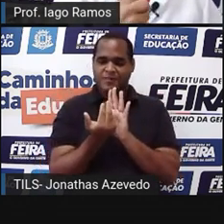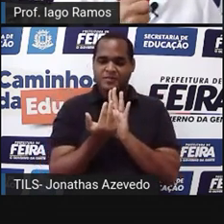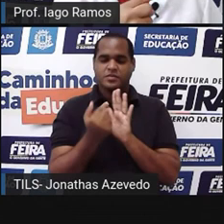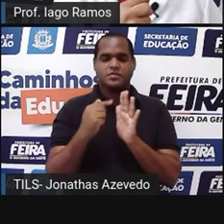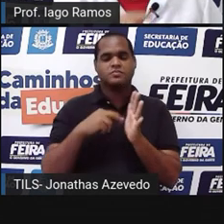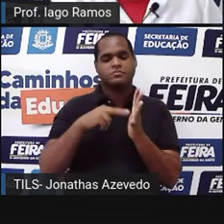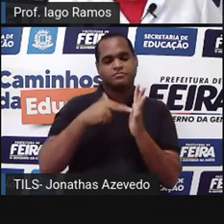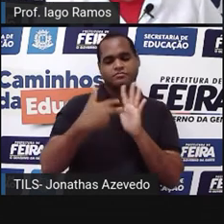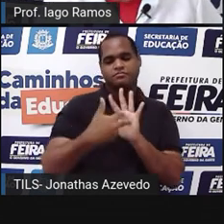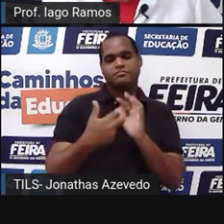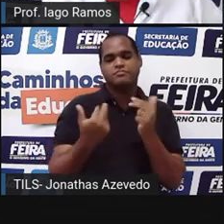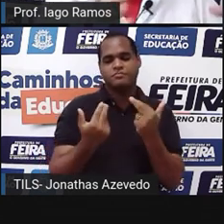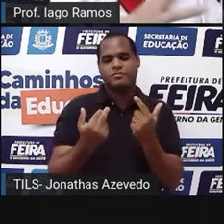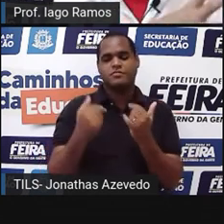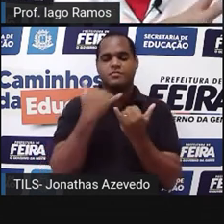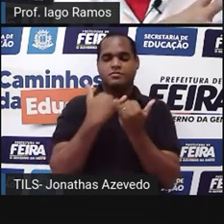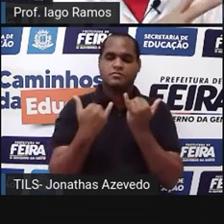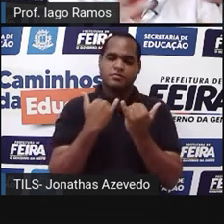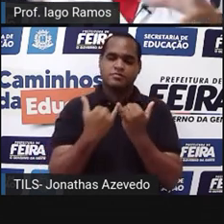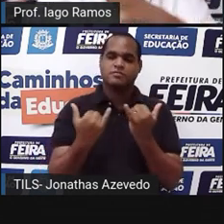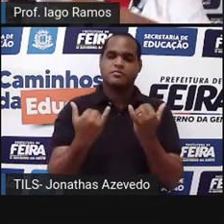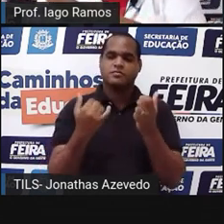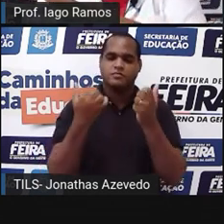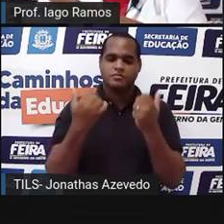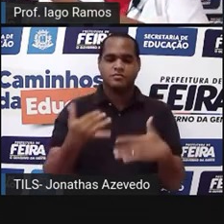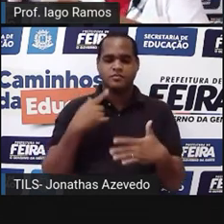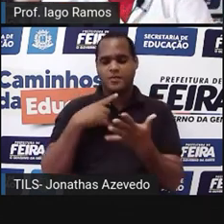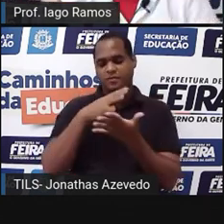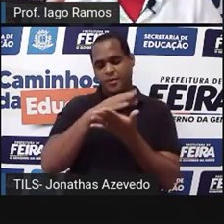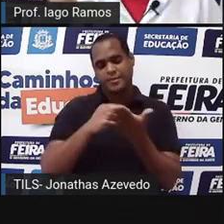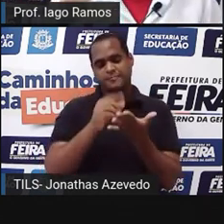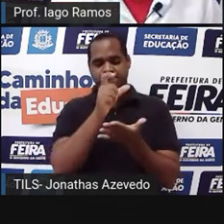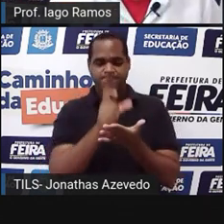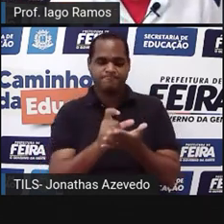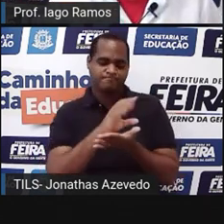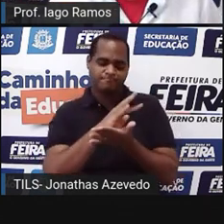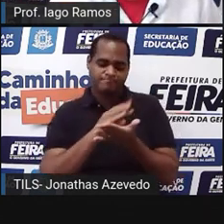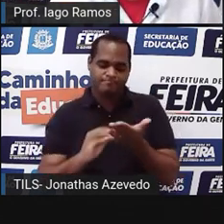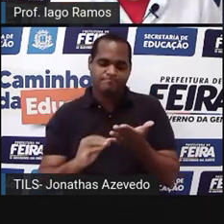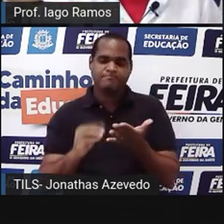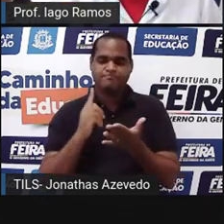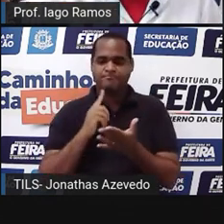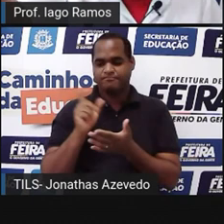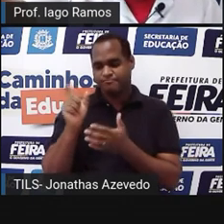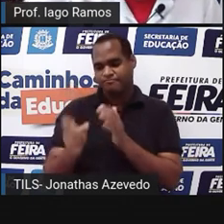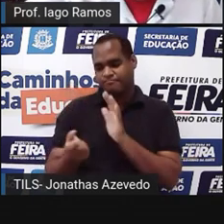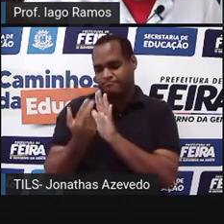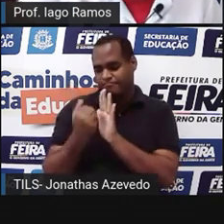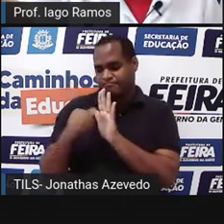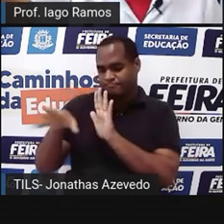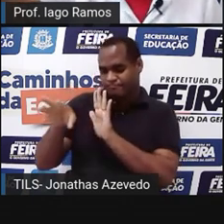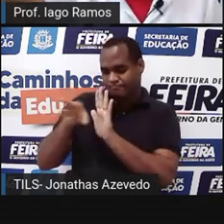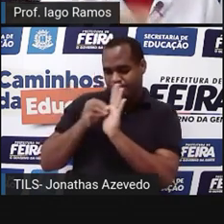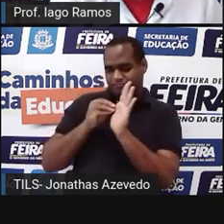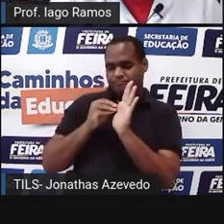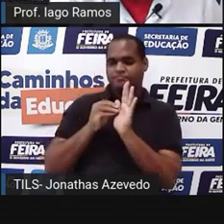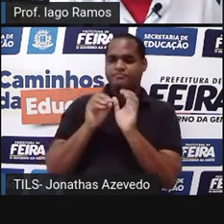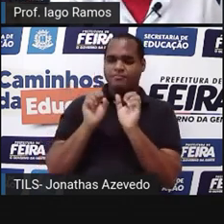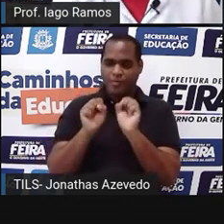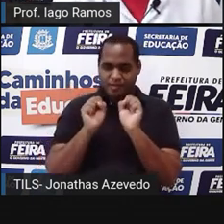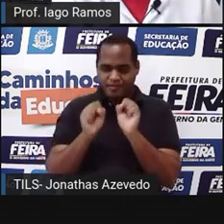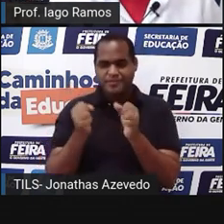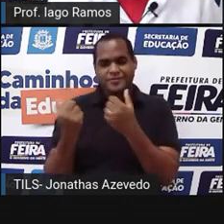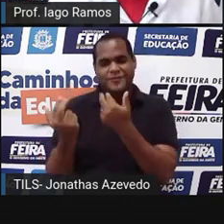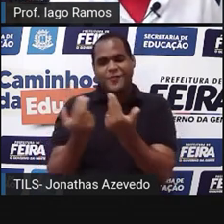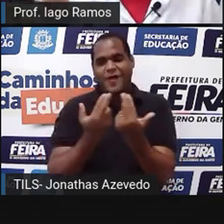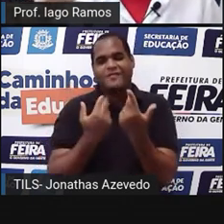aquele significado de semelhança, modelo, imitação. Uma figura é o modelo, a outra é a